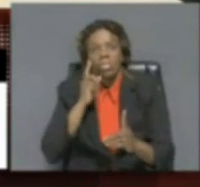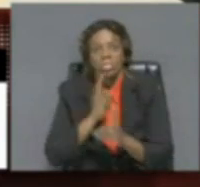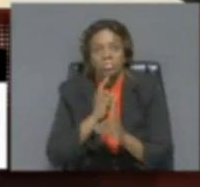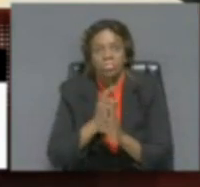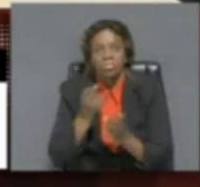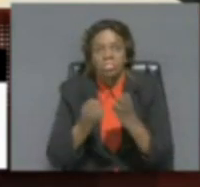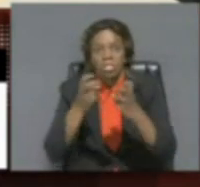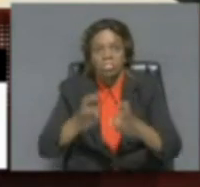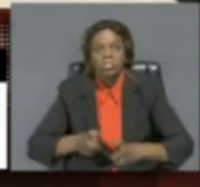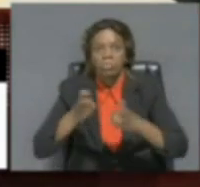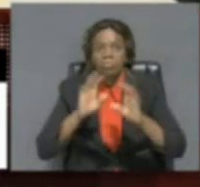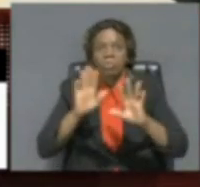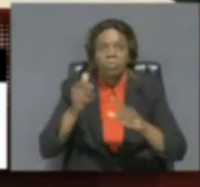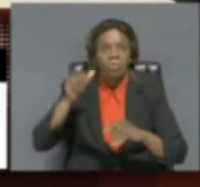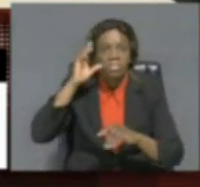viagem de comboio?